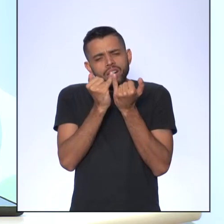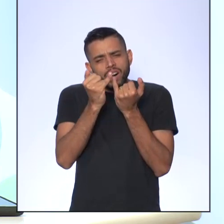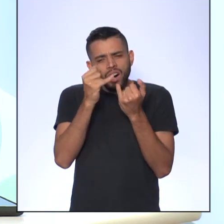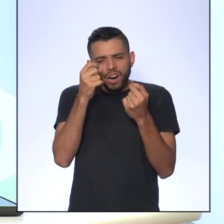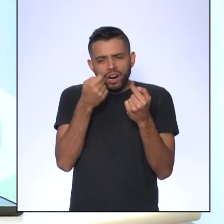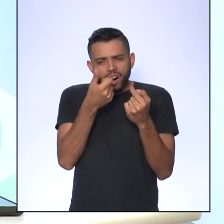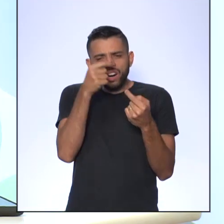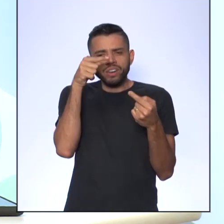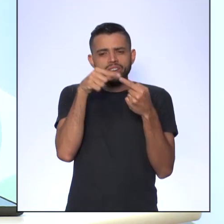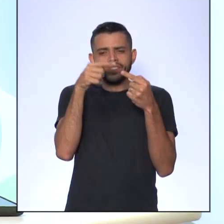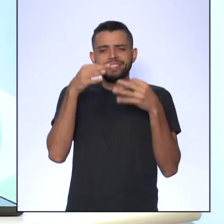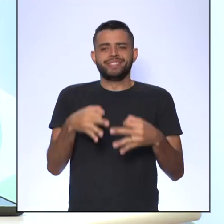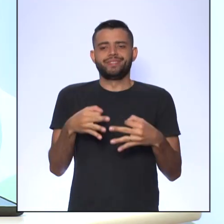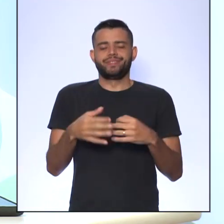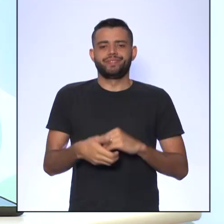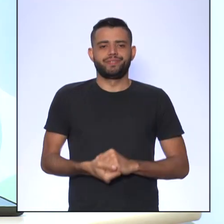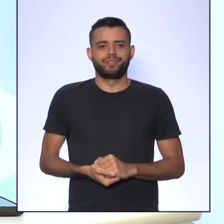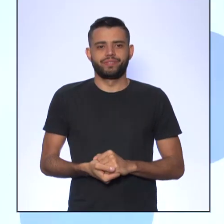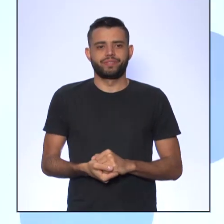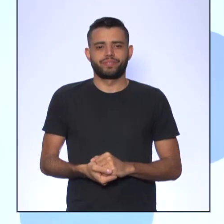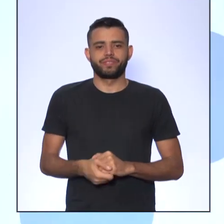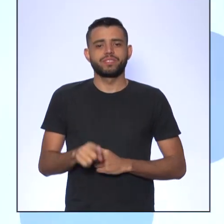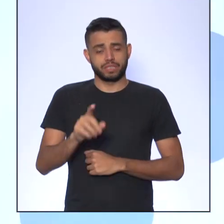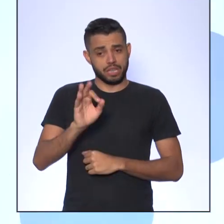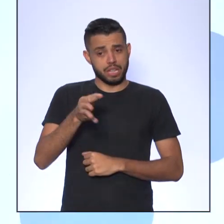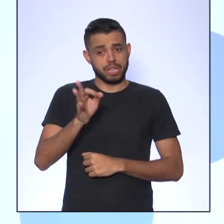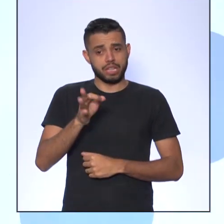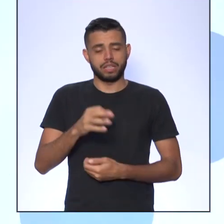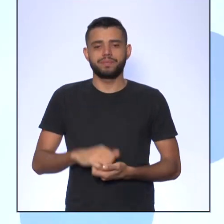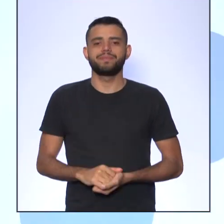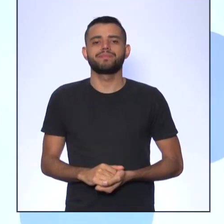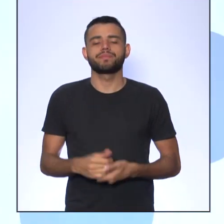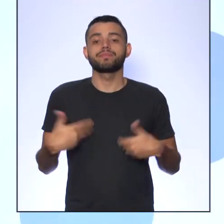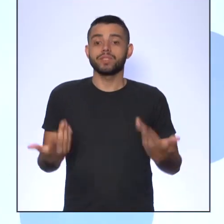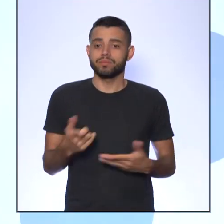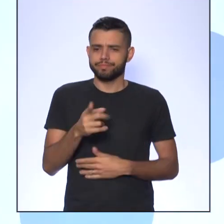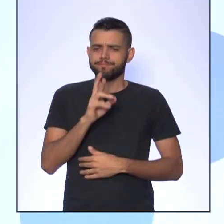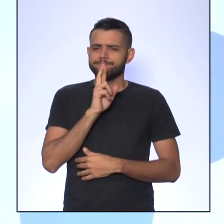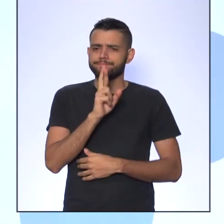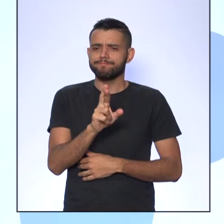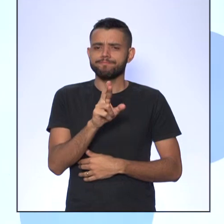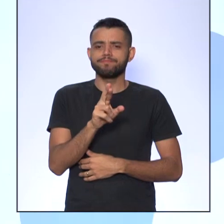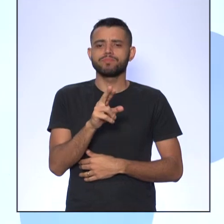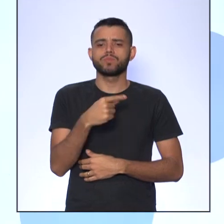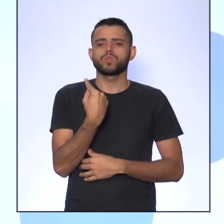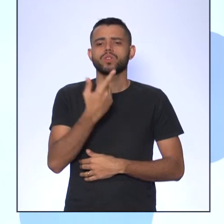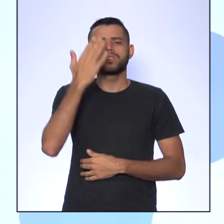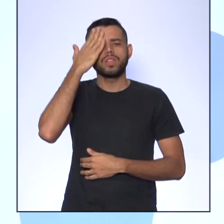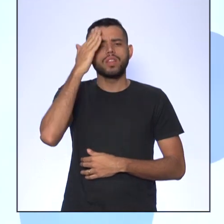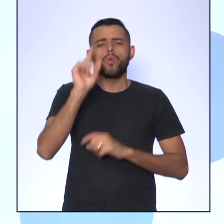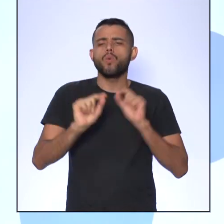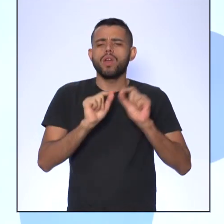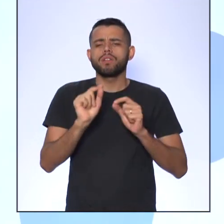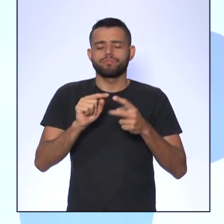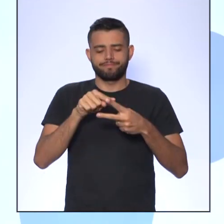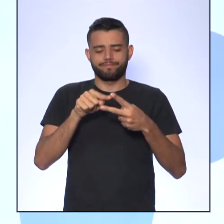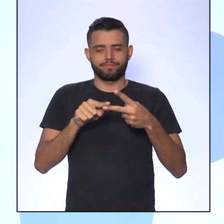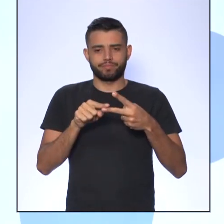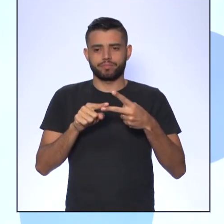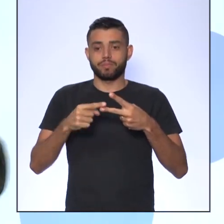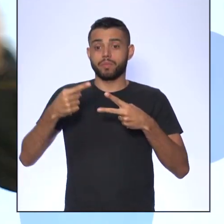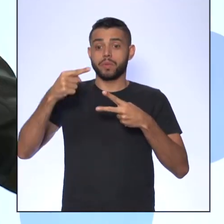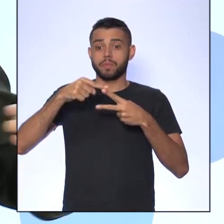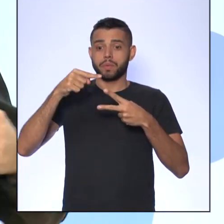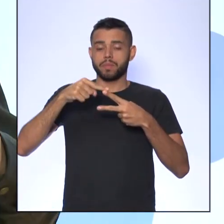chegaram num resultado próximo, né, professor? Isso mesmo, né? Então, para essa resolução, nós temos que entender duas coisas. Primeiro, eu